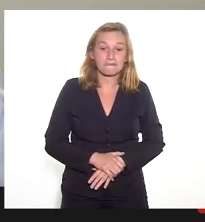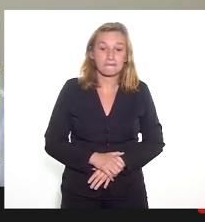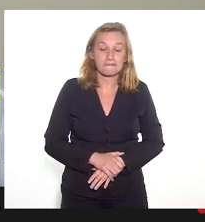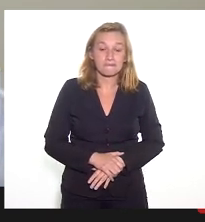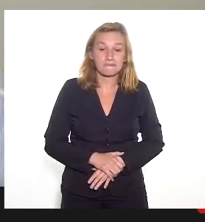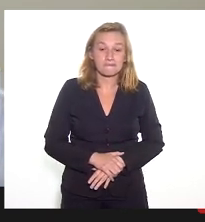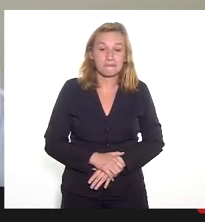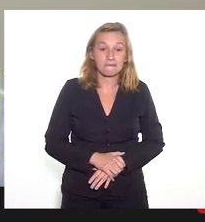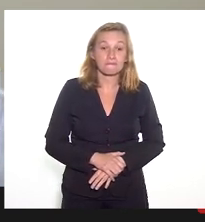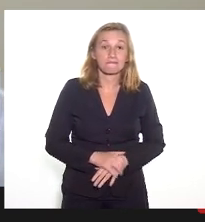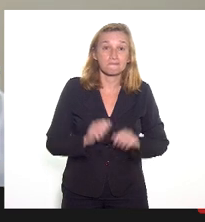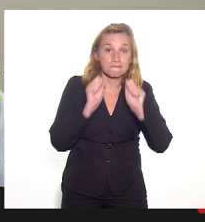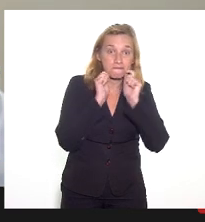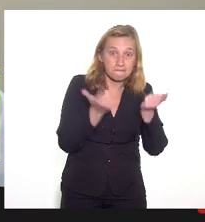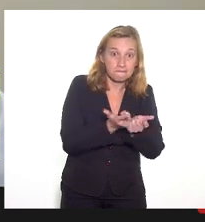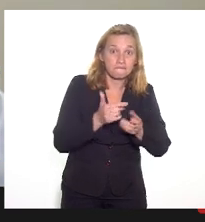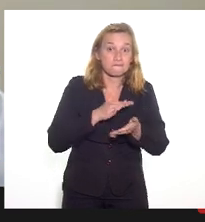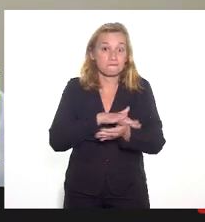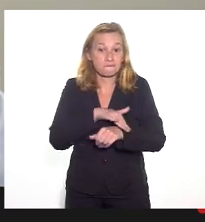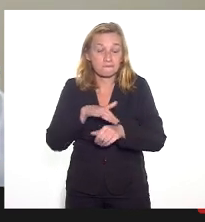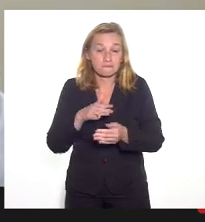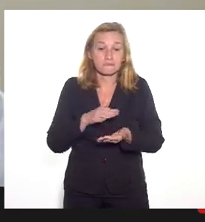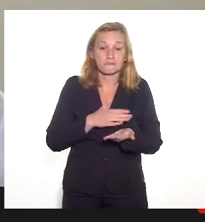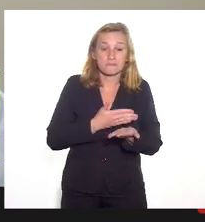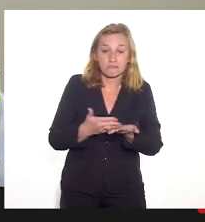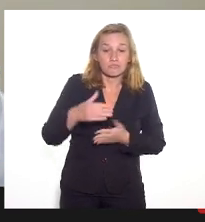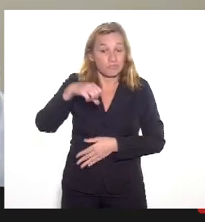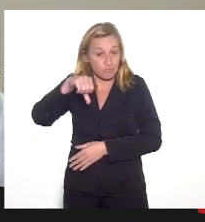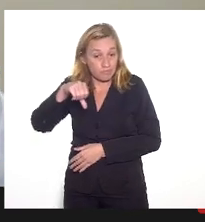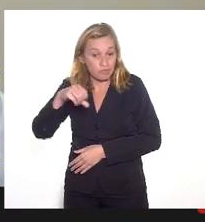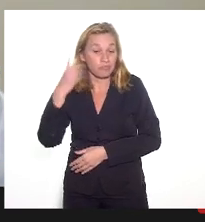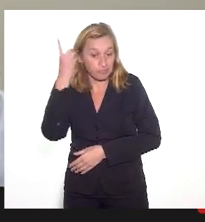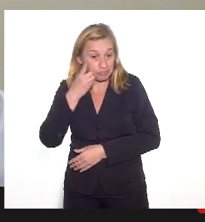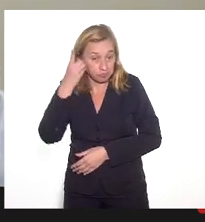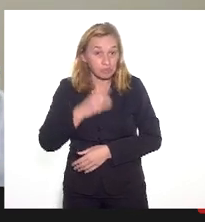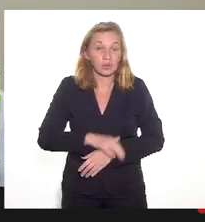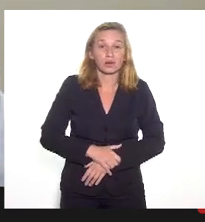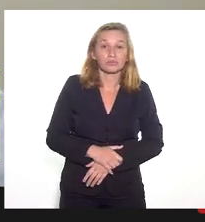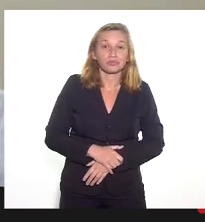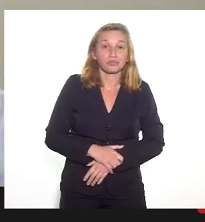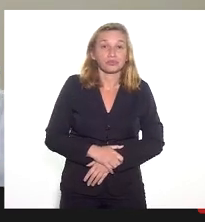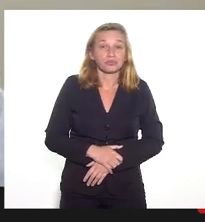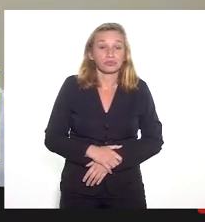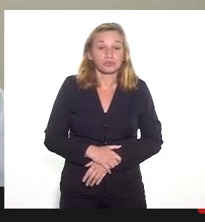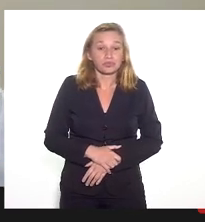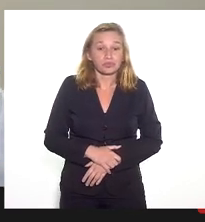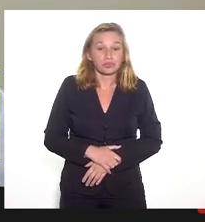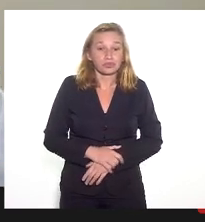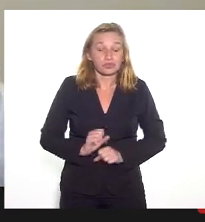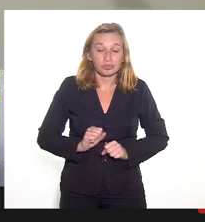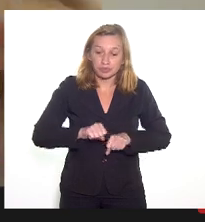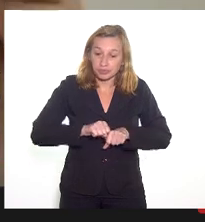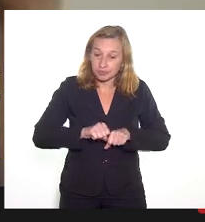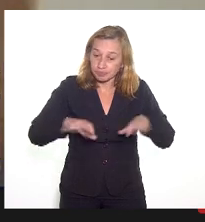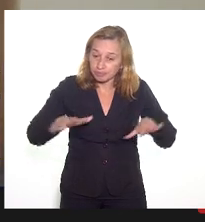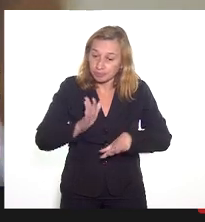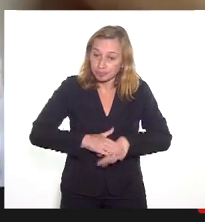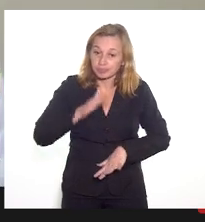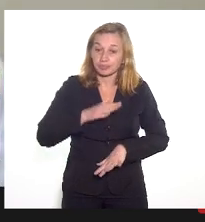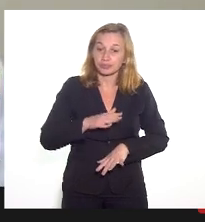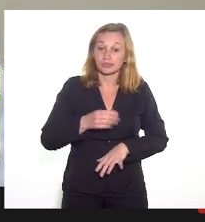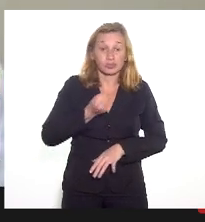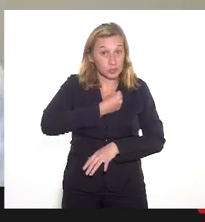âmbito da Alerj, né? Nós começamos com 9 parlamentares, deputadas e deputados. Vamos buscar ampliar ao máximo